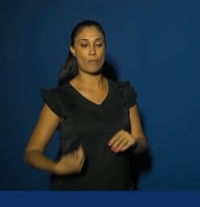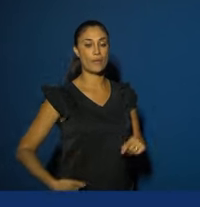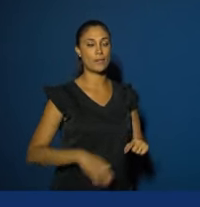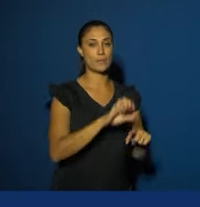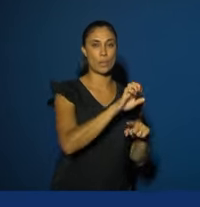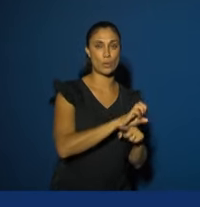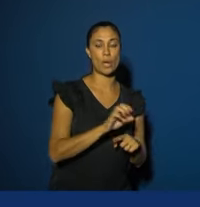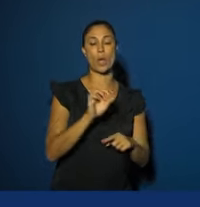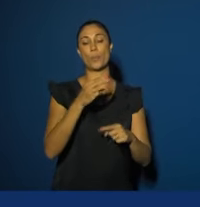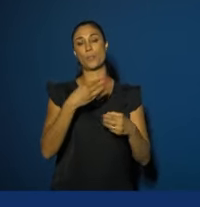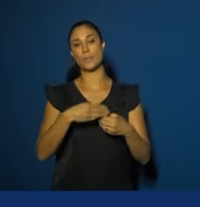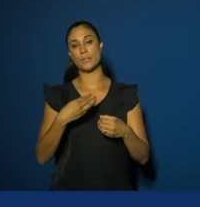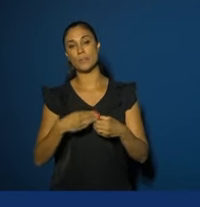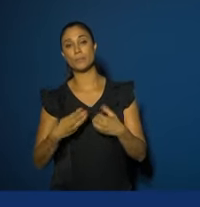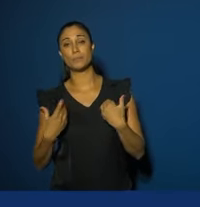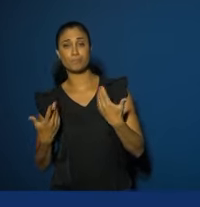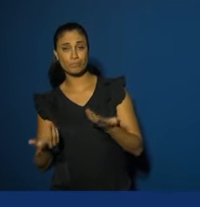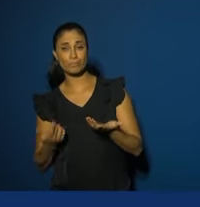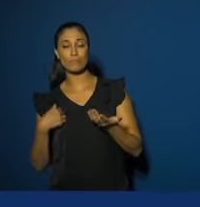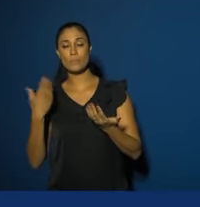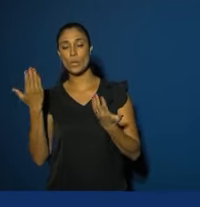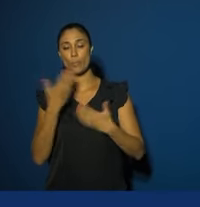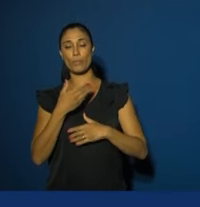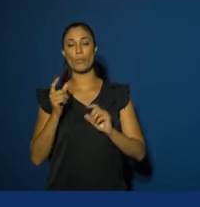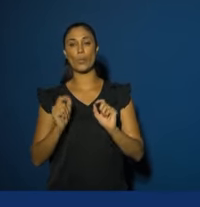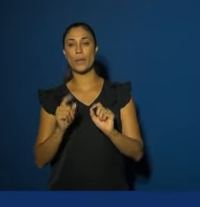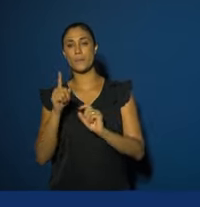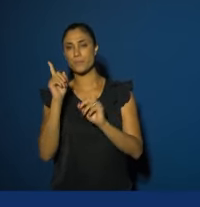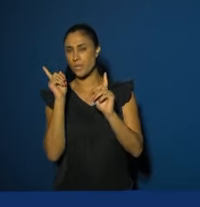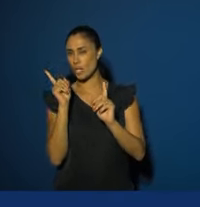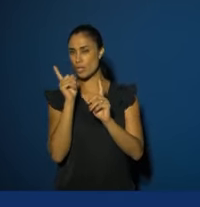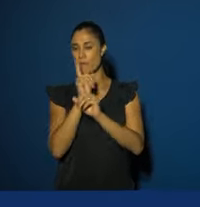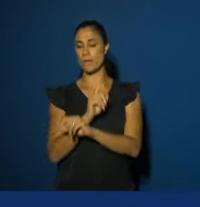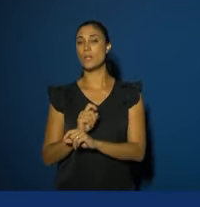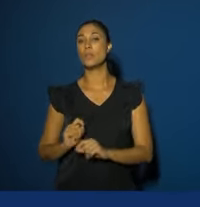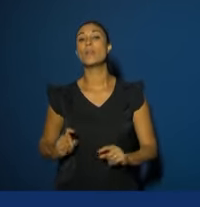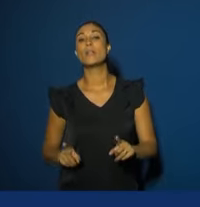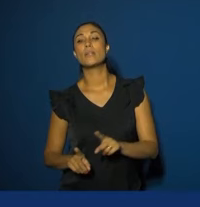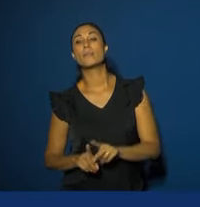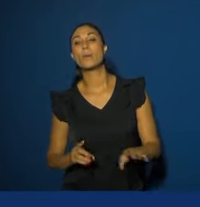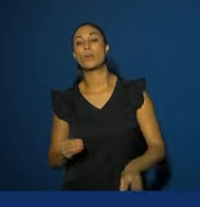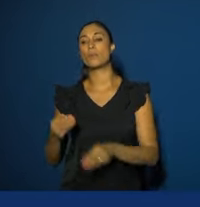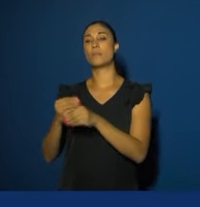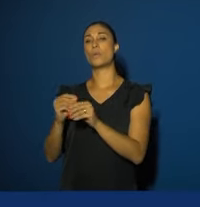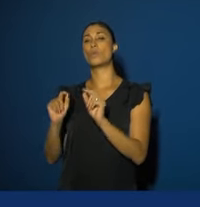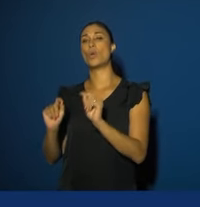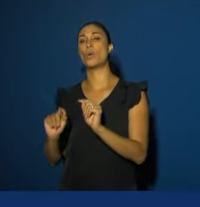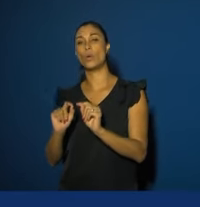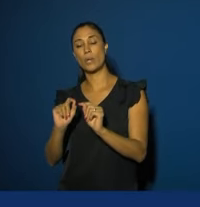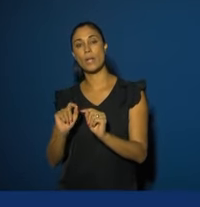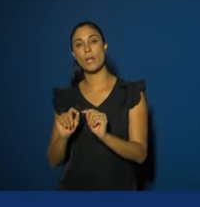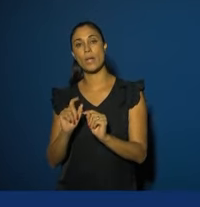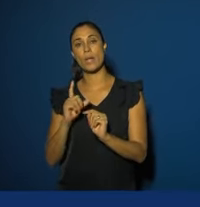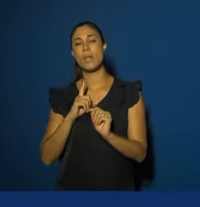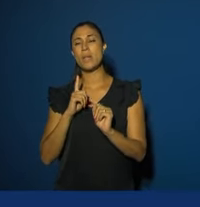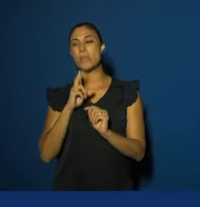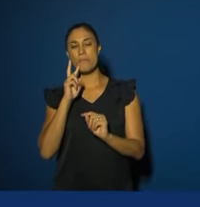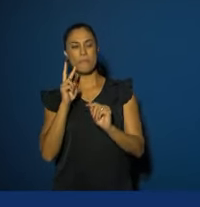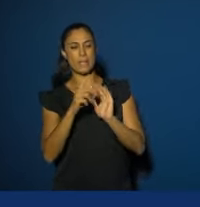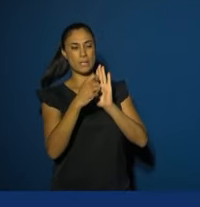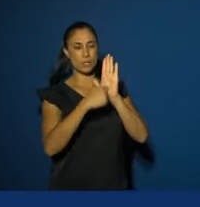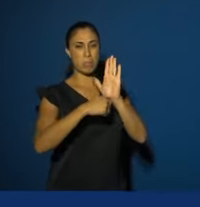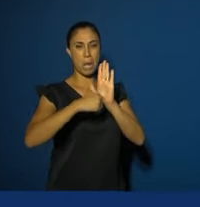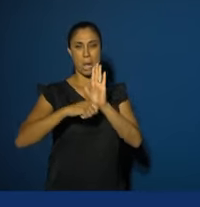estaduais os municípios E isso se provou mais difícil talvez do que se imaginava e contribuiu para que a gente não visse tantas licitações de